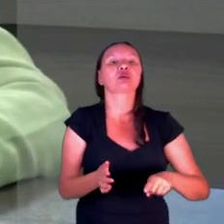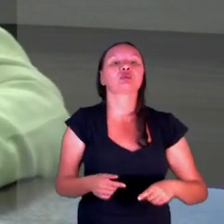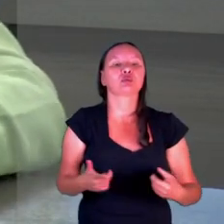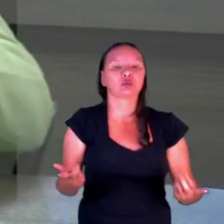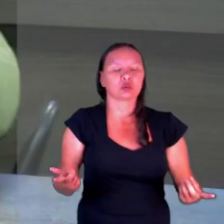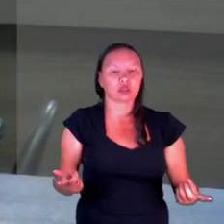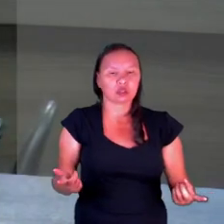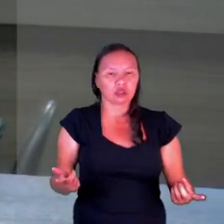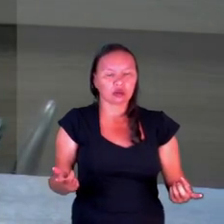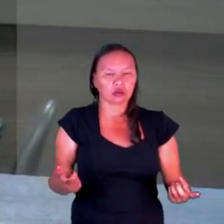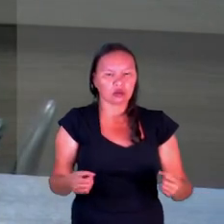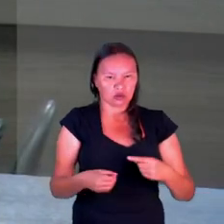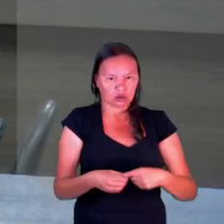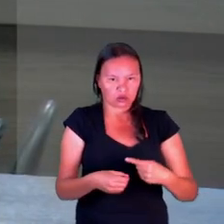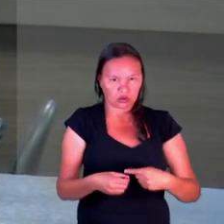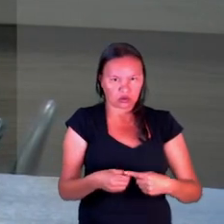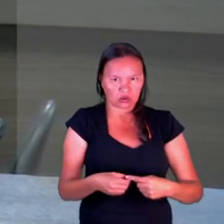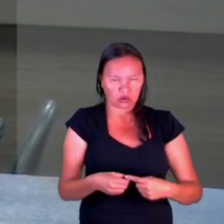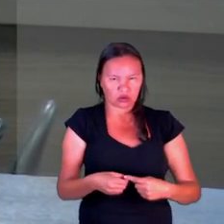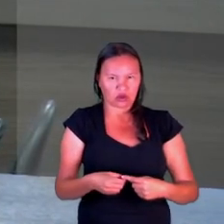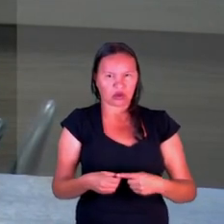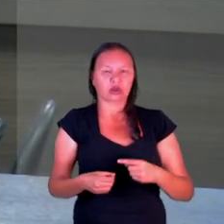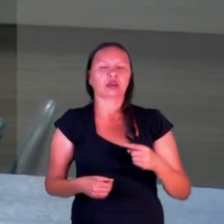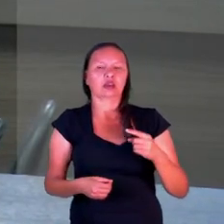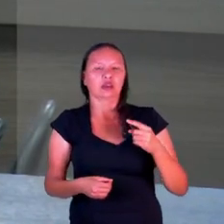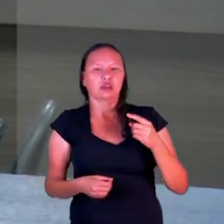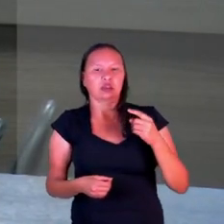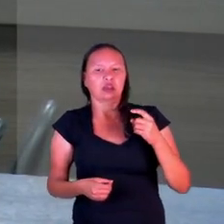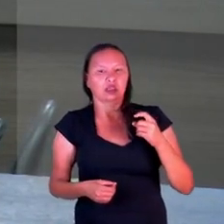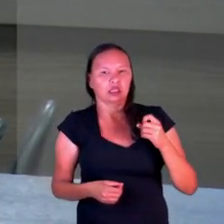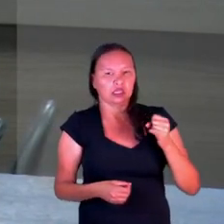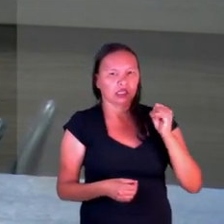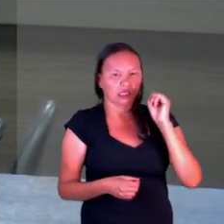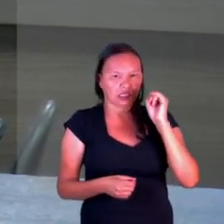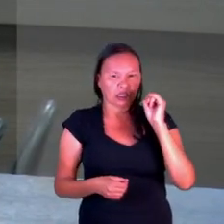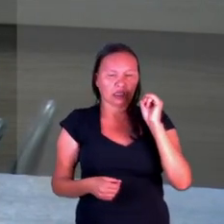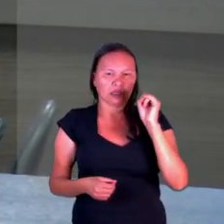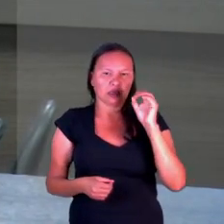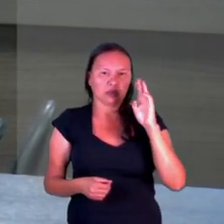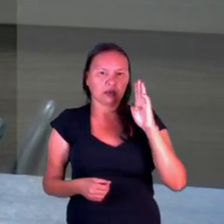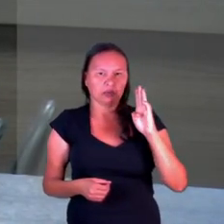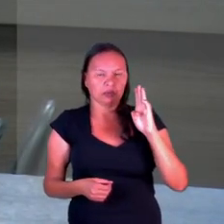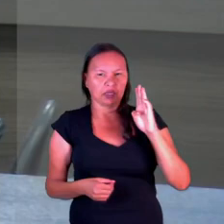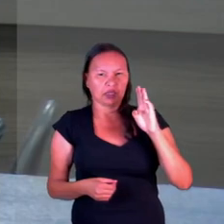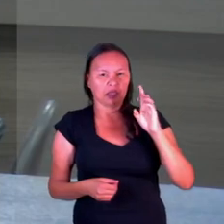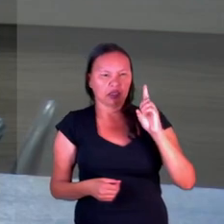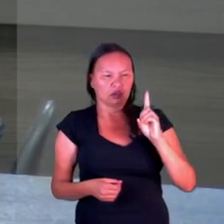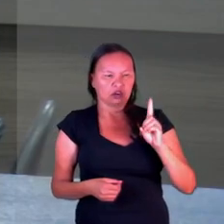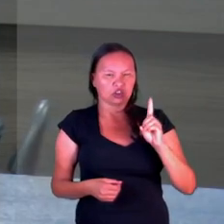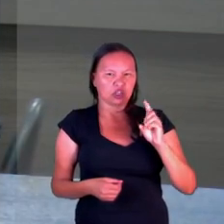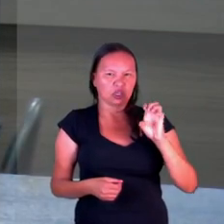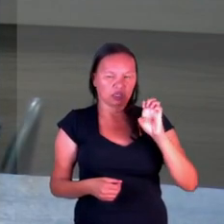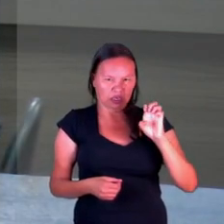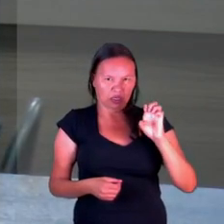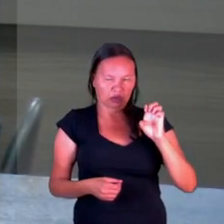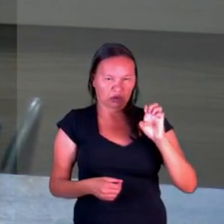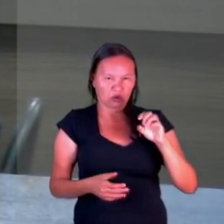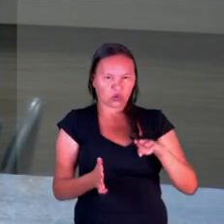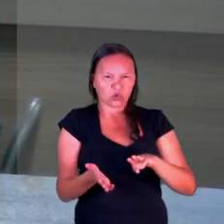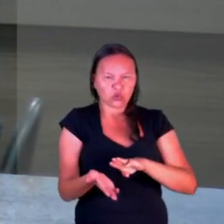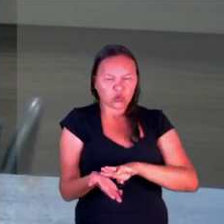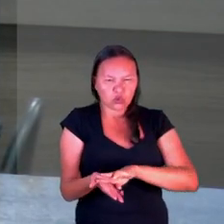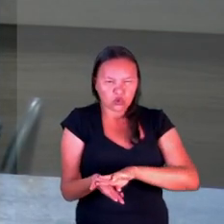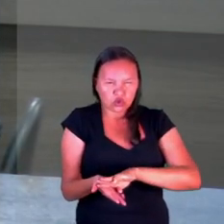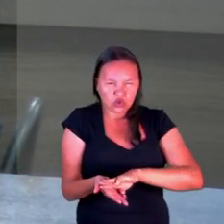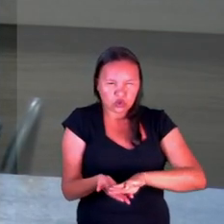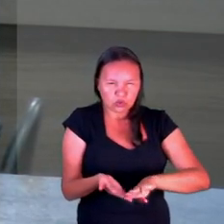porque o nosso estado no ibg agora recente 2023 o nosso estado é o que tem o último IDH olha como